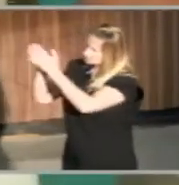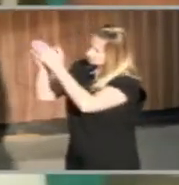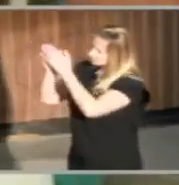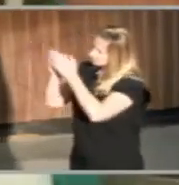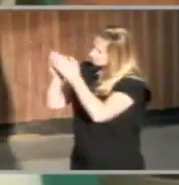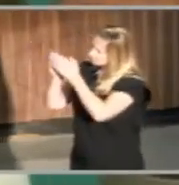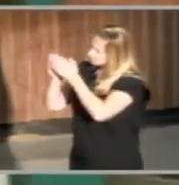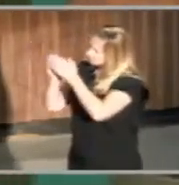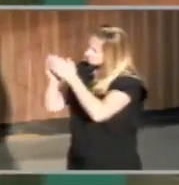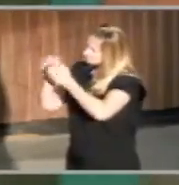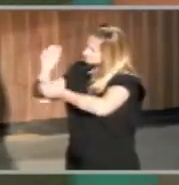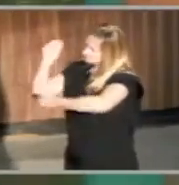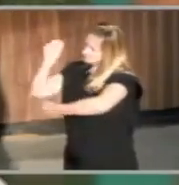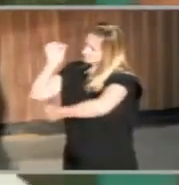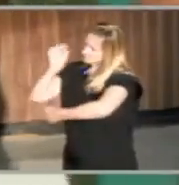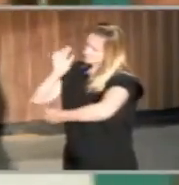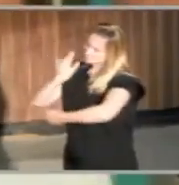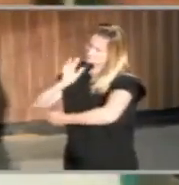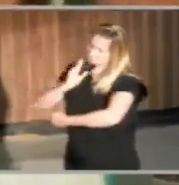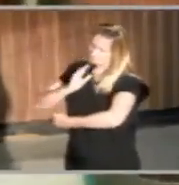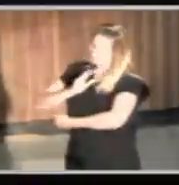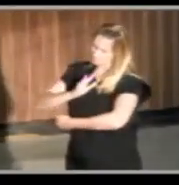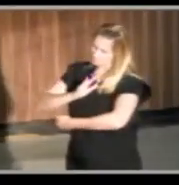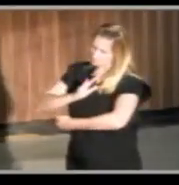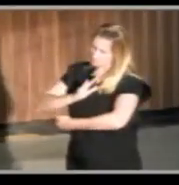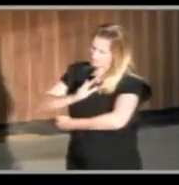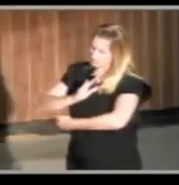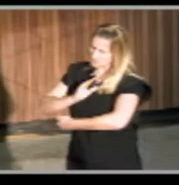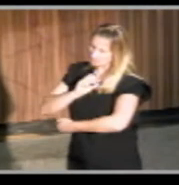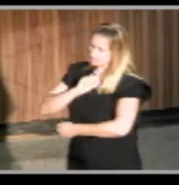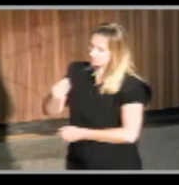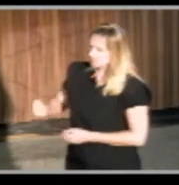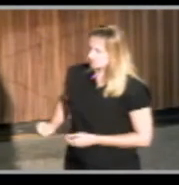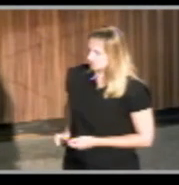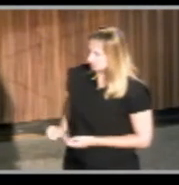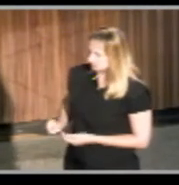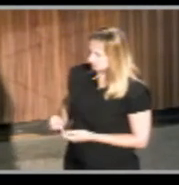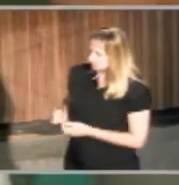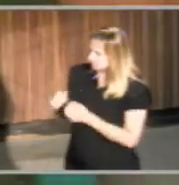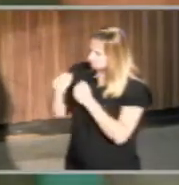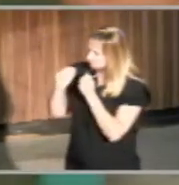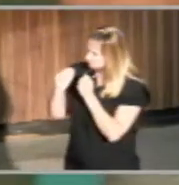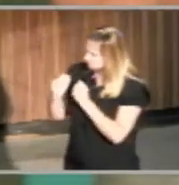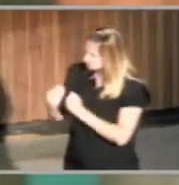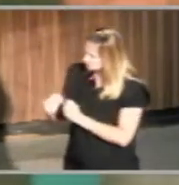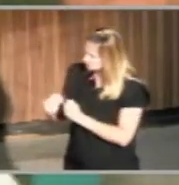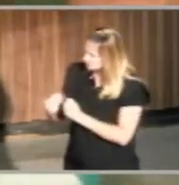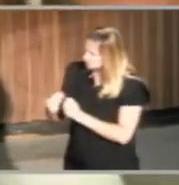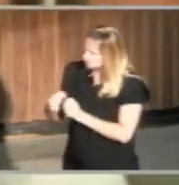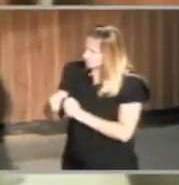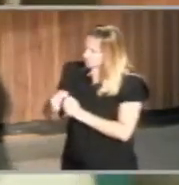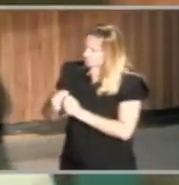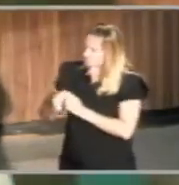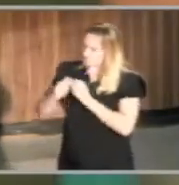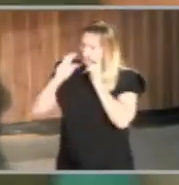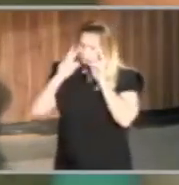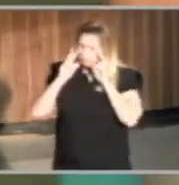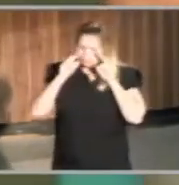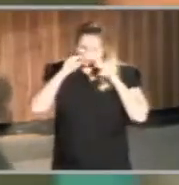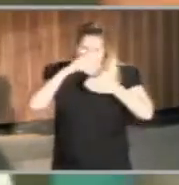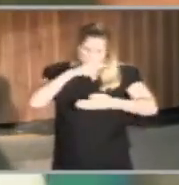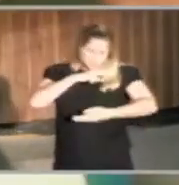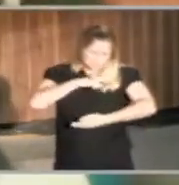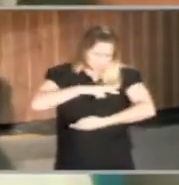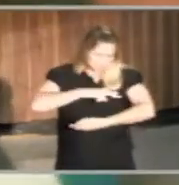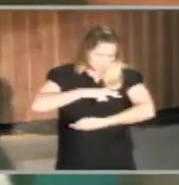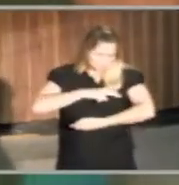a abençoe, que o Senhor a guarde, que o Senhor levante o seu rosto sobre ela, que o Senhor sobre